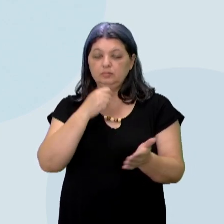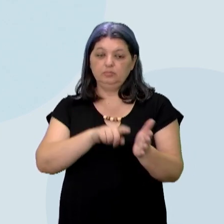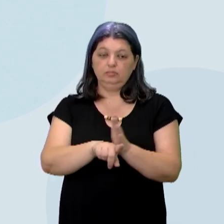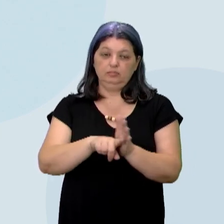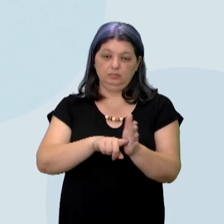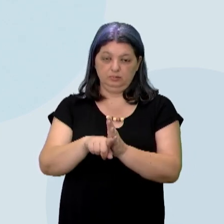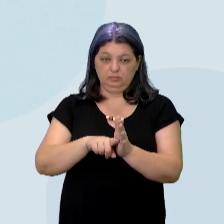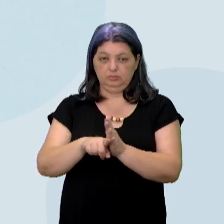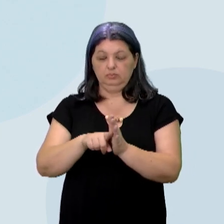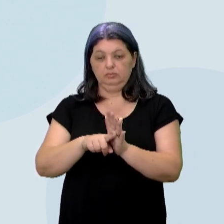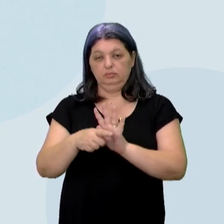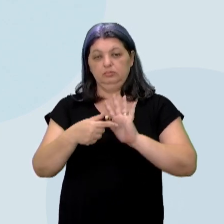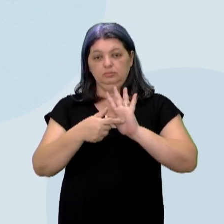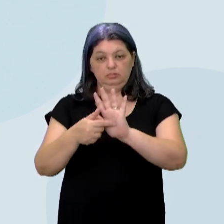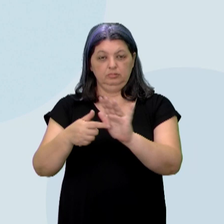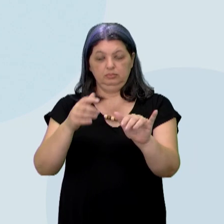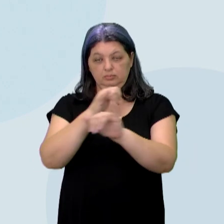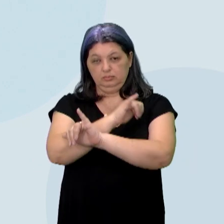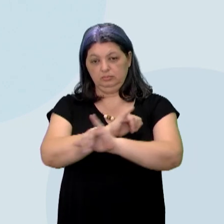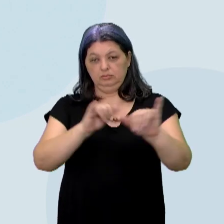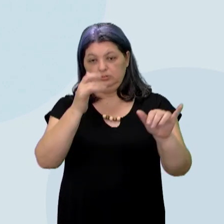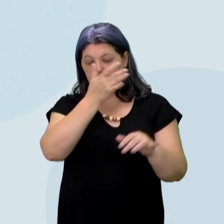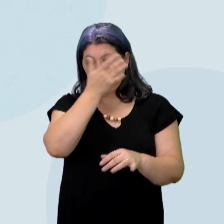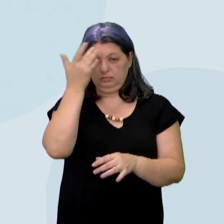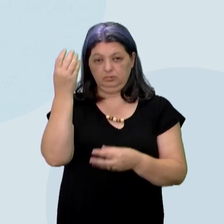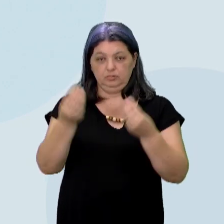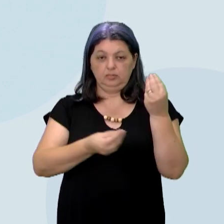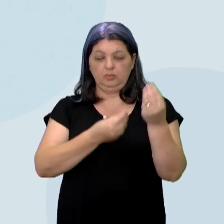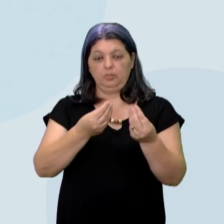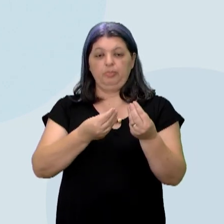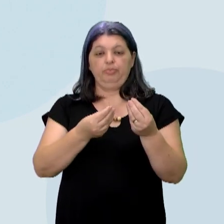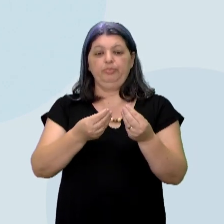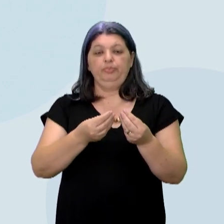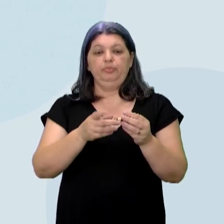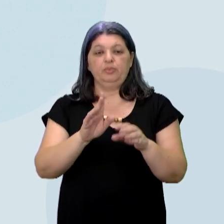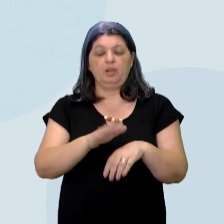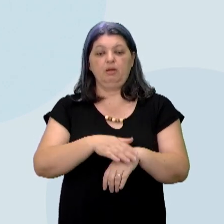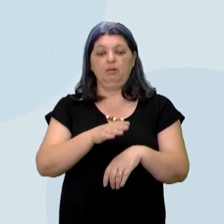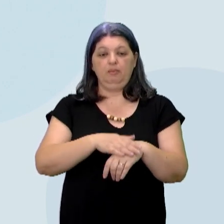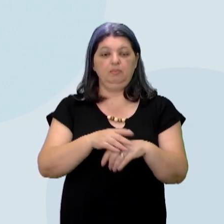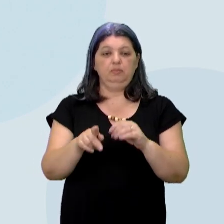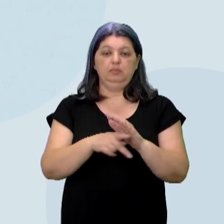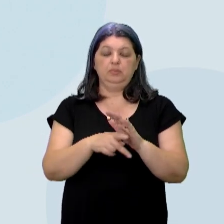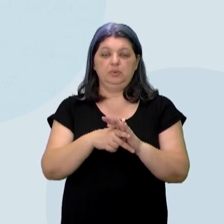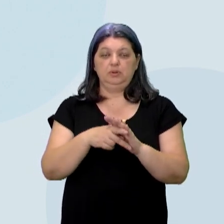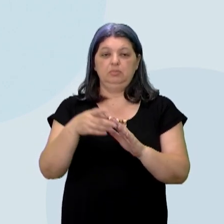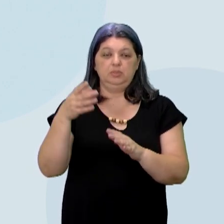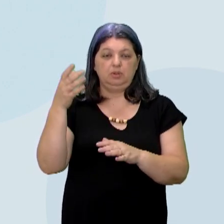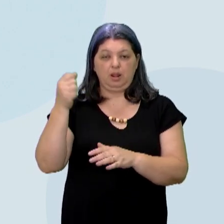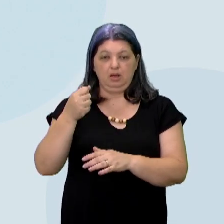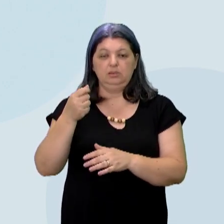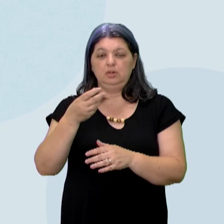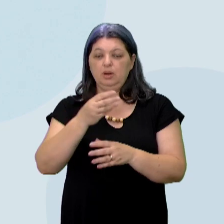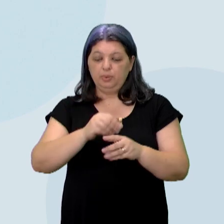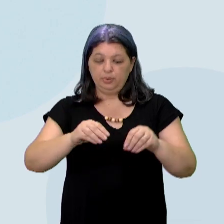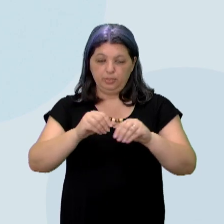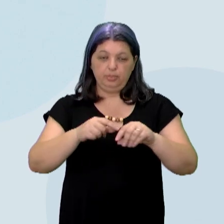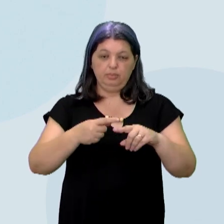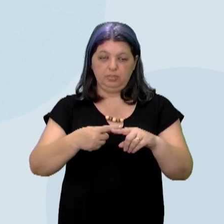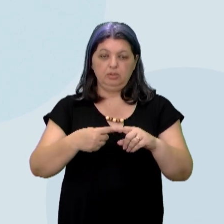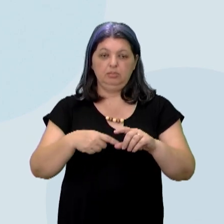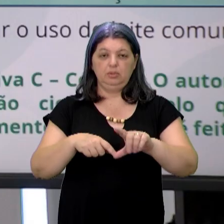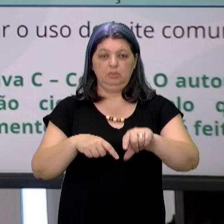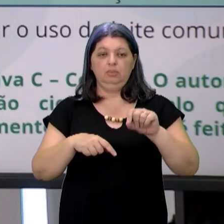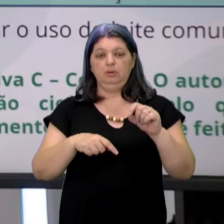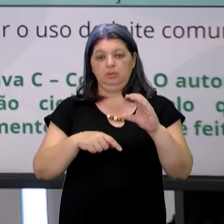trazer ao conhecimento geral como é feito o leite em pó. Essa é a explicação, por isso que a gente escolheu a alternativa C